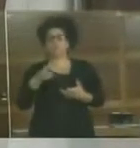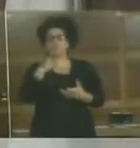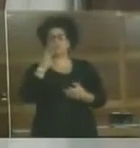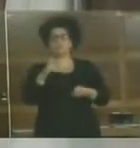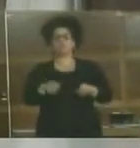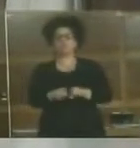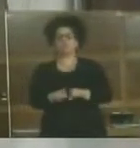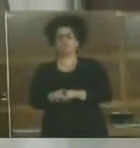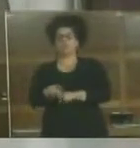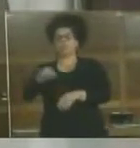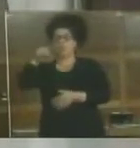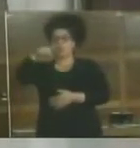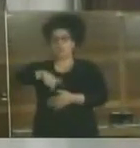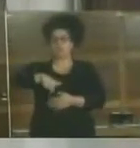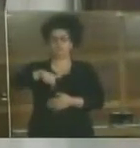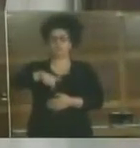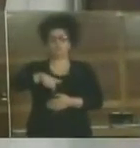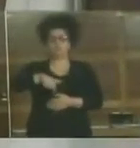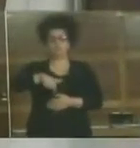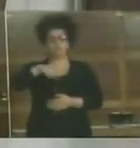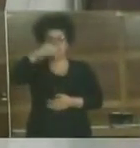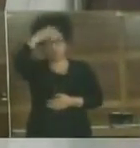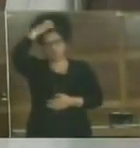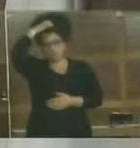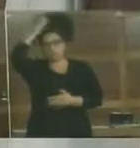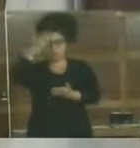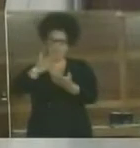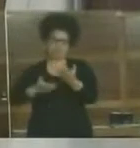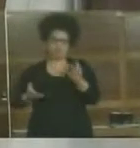nós perdemos muitos postos de trabalho. Nós